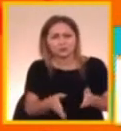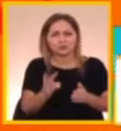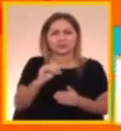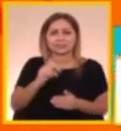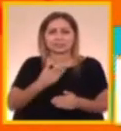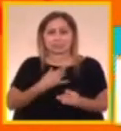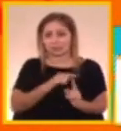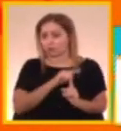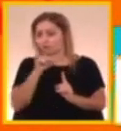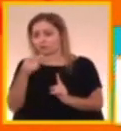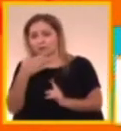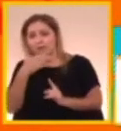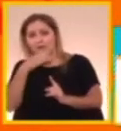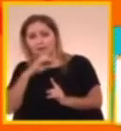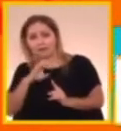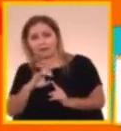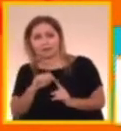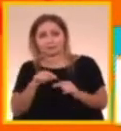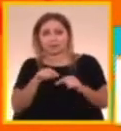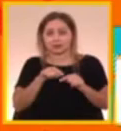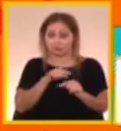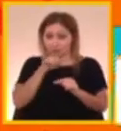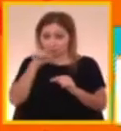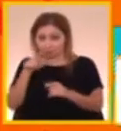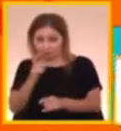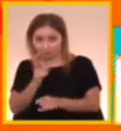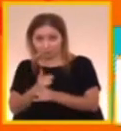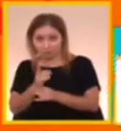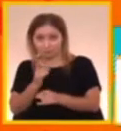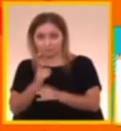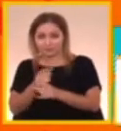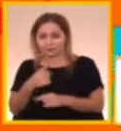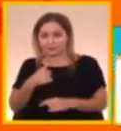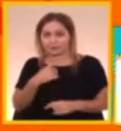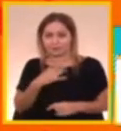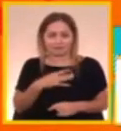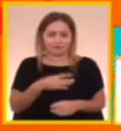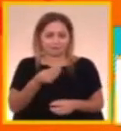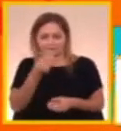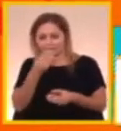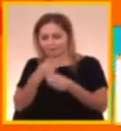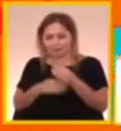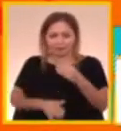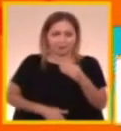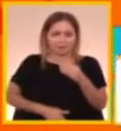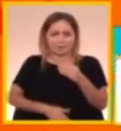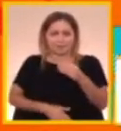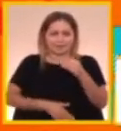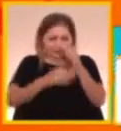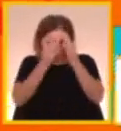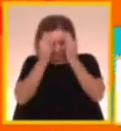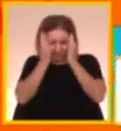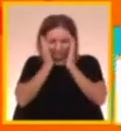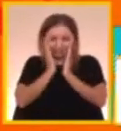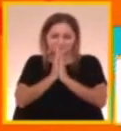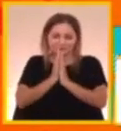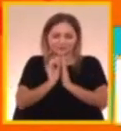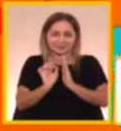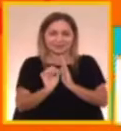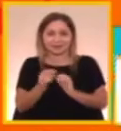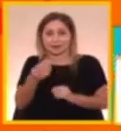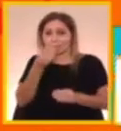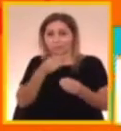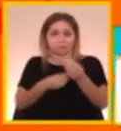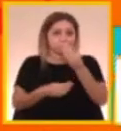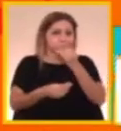ir a Évora, ia de qualquer maneira. Já só queria comer as barriguinhas de Pereira. É a